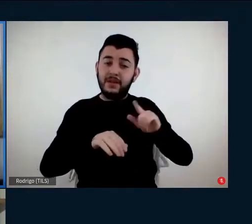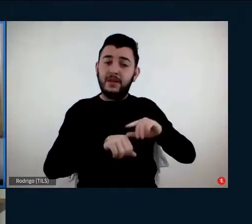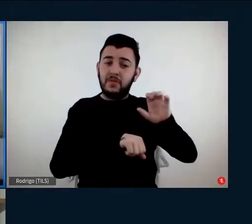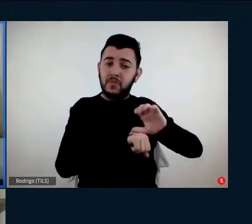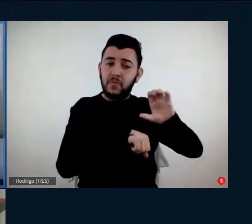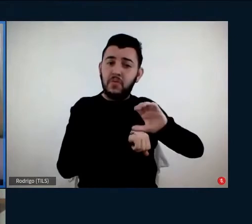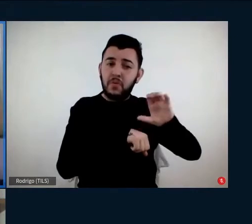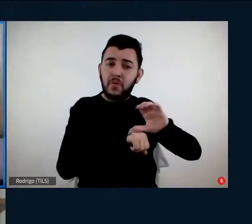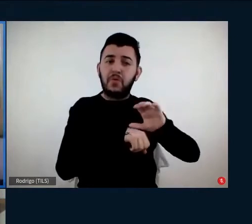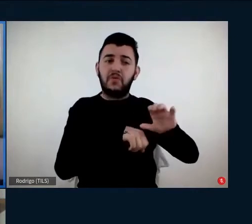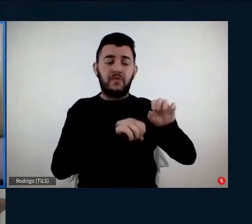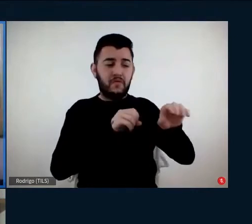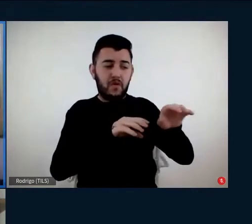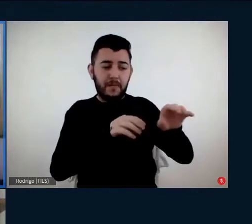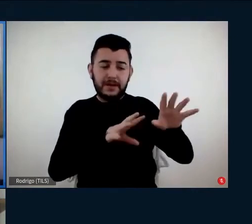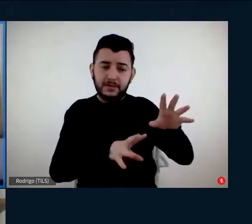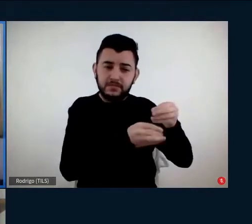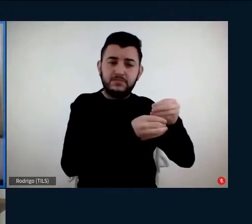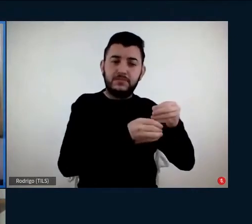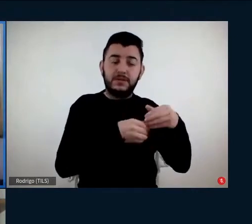E aí você trabalhar com ele,